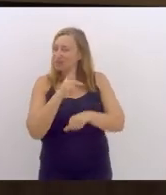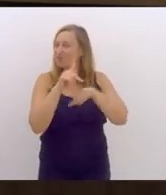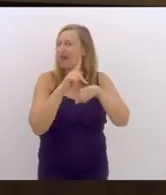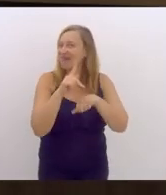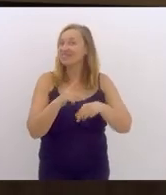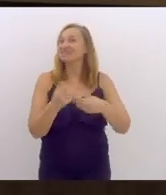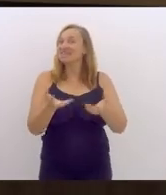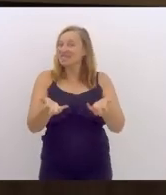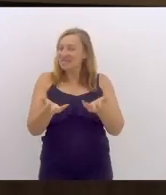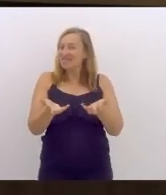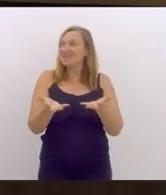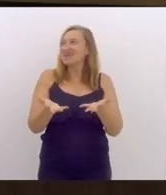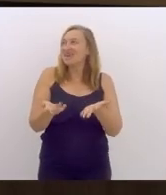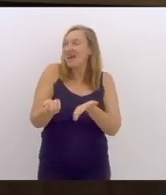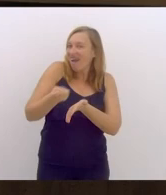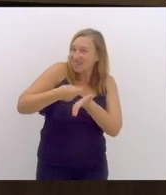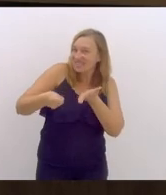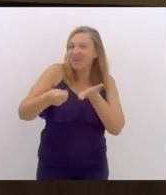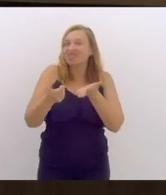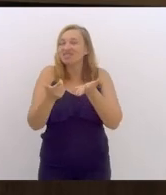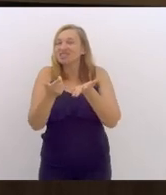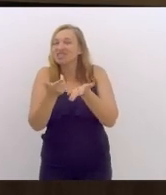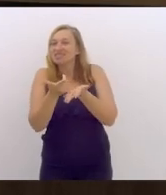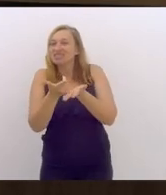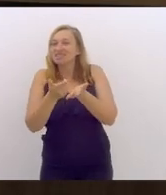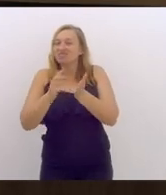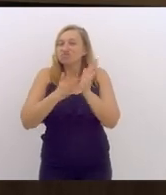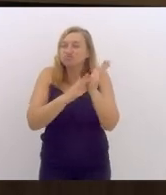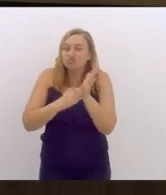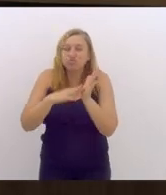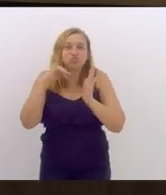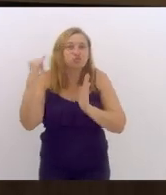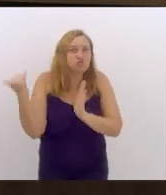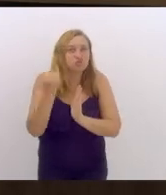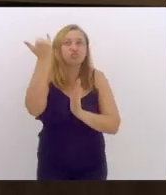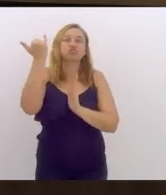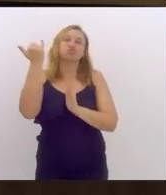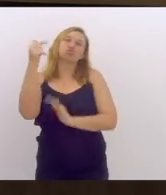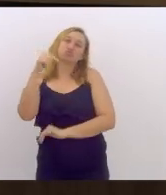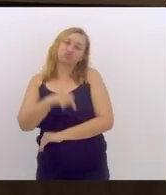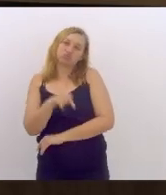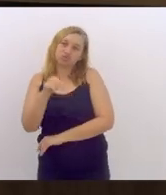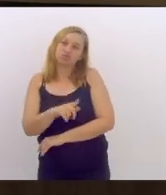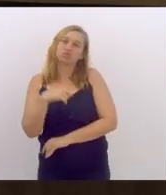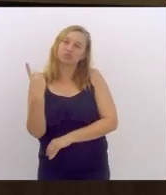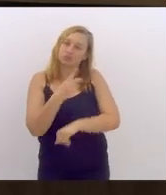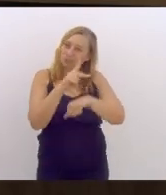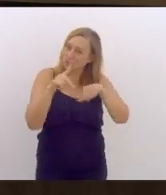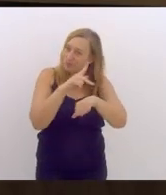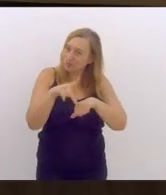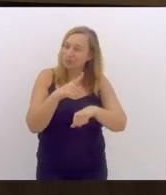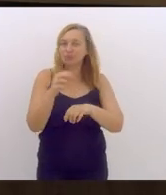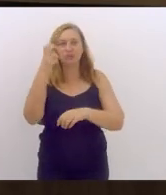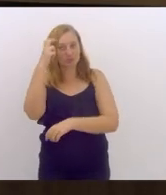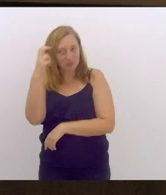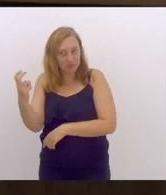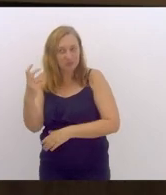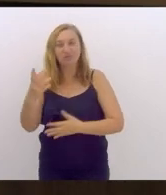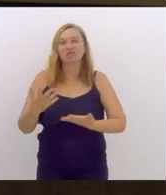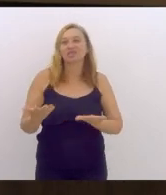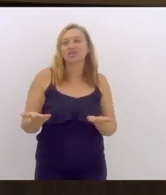e que assinaram sambas importantíssimos aqui para o nosso país para nossa Cultura